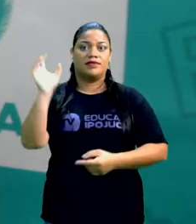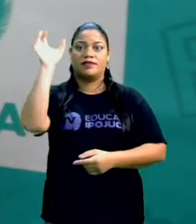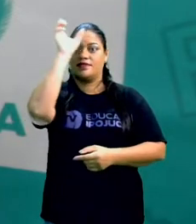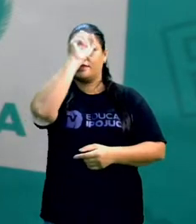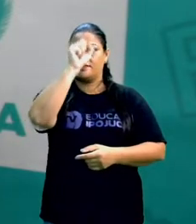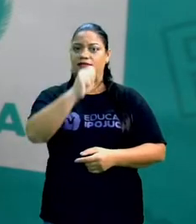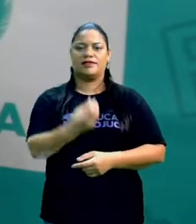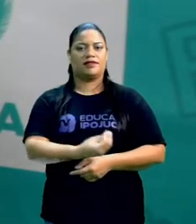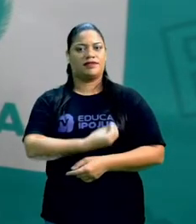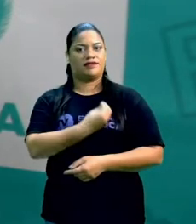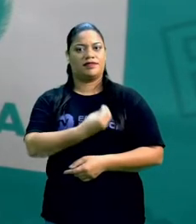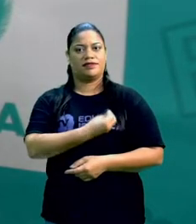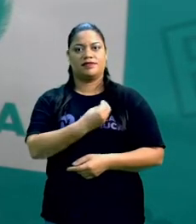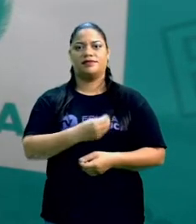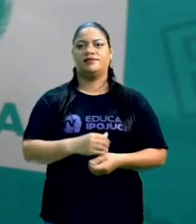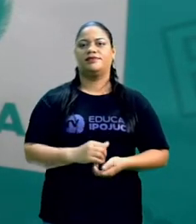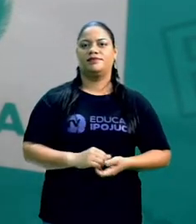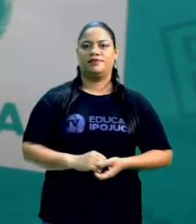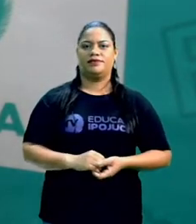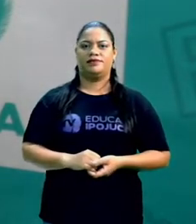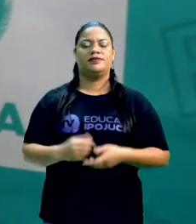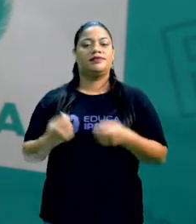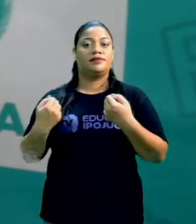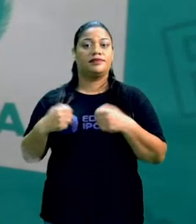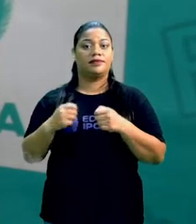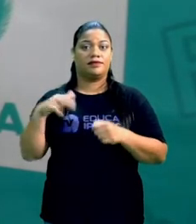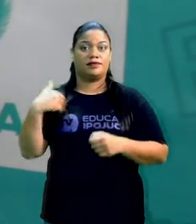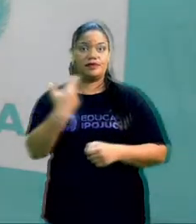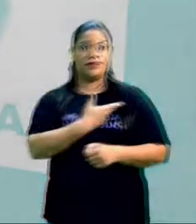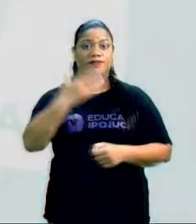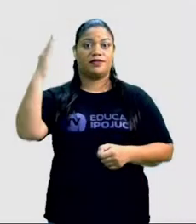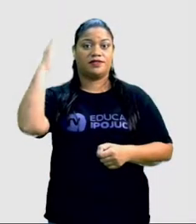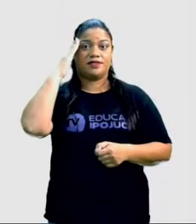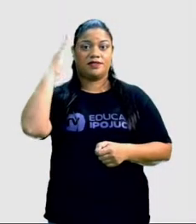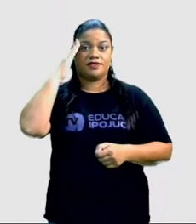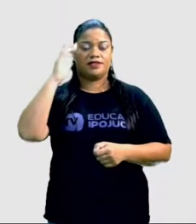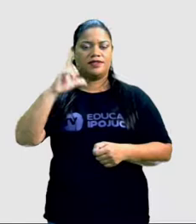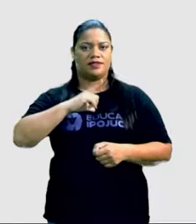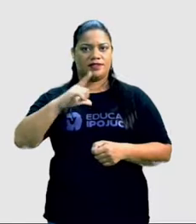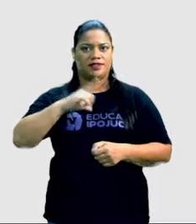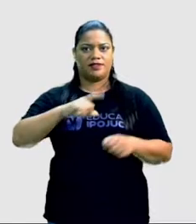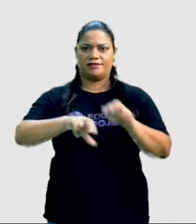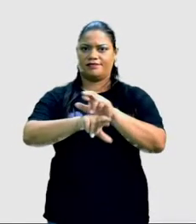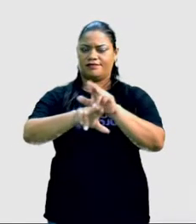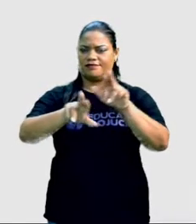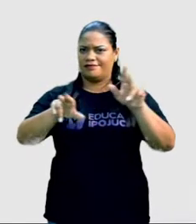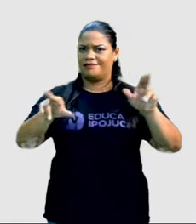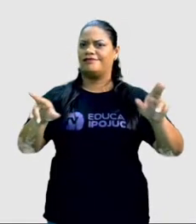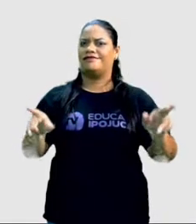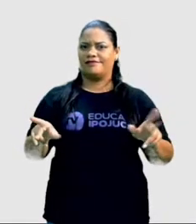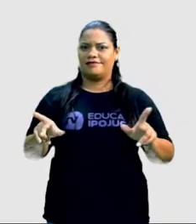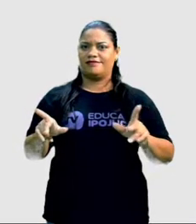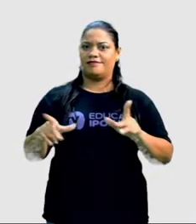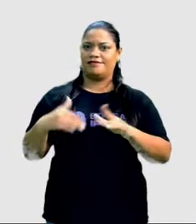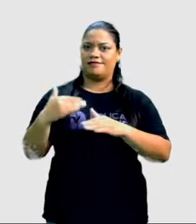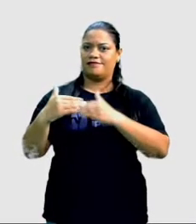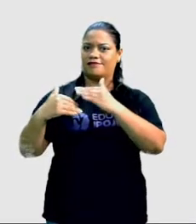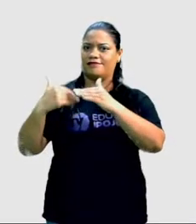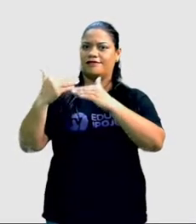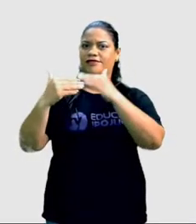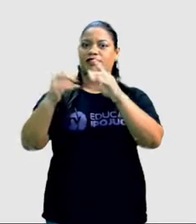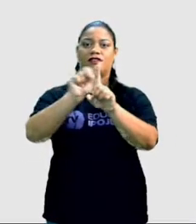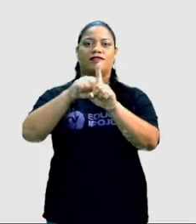aprendendo a conviver. É preciso a gente entender que a diversidade, ela é uma construção